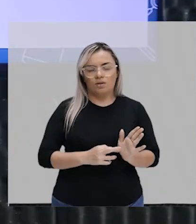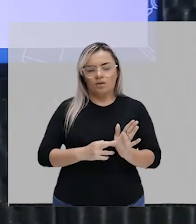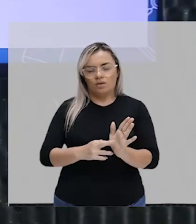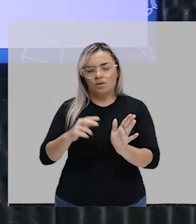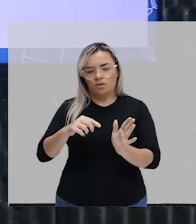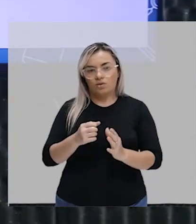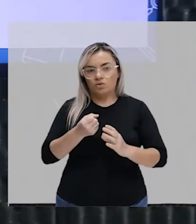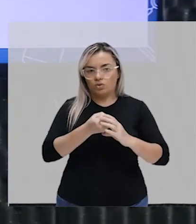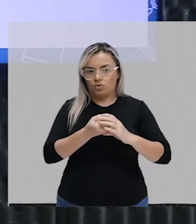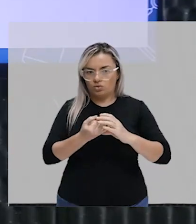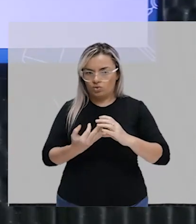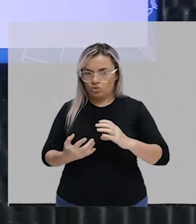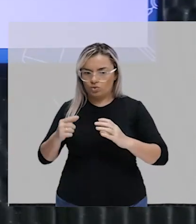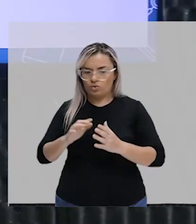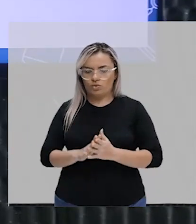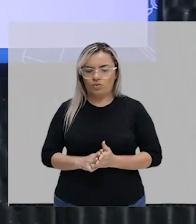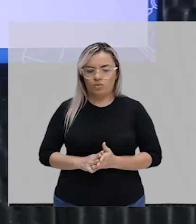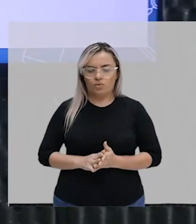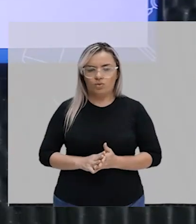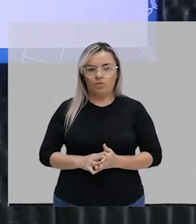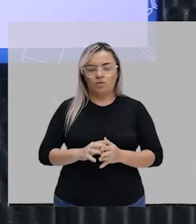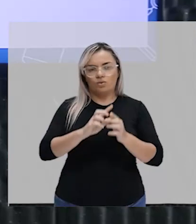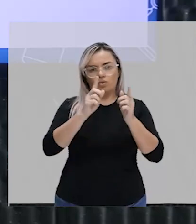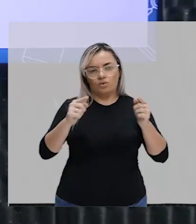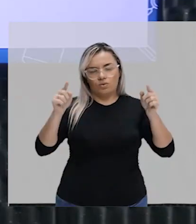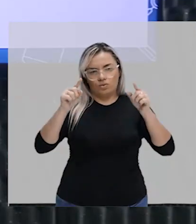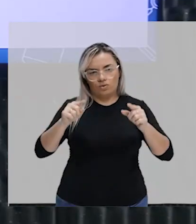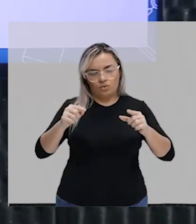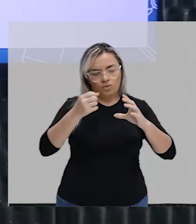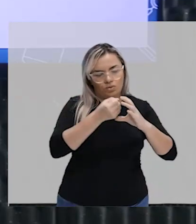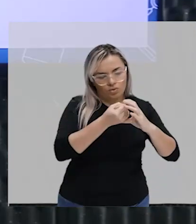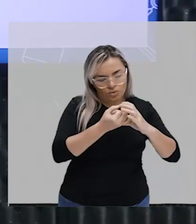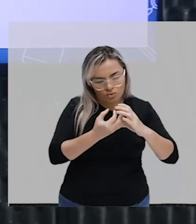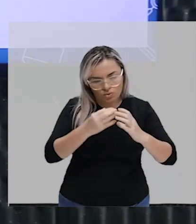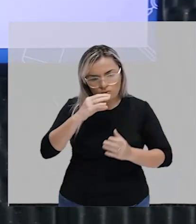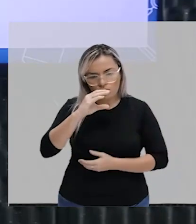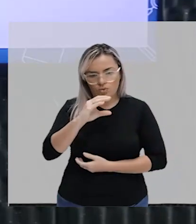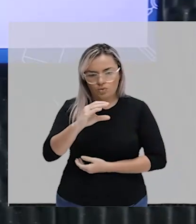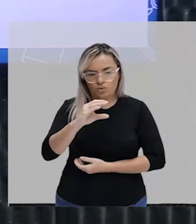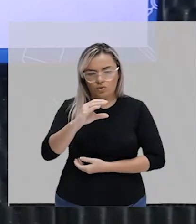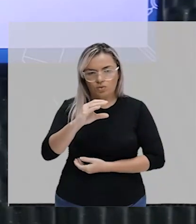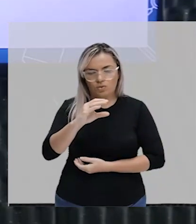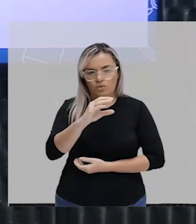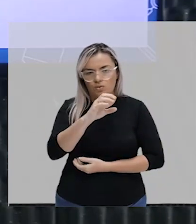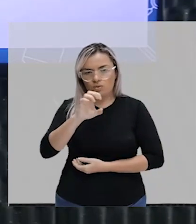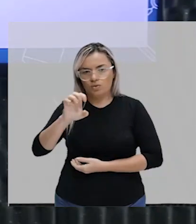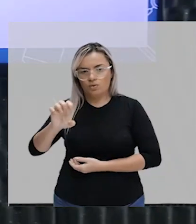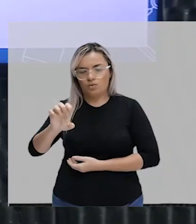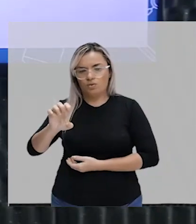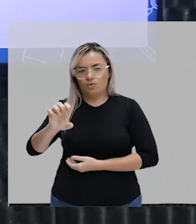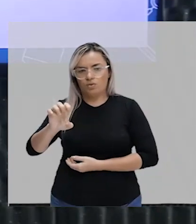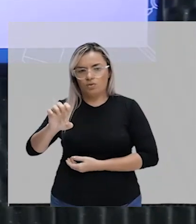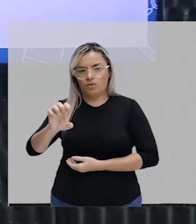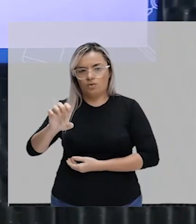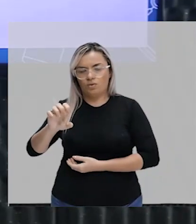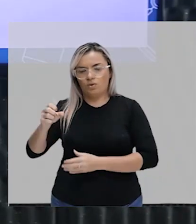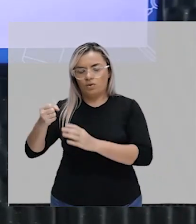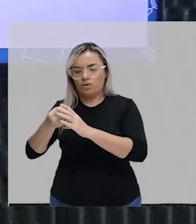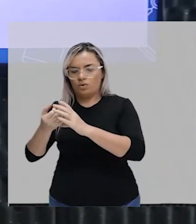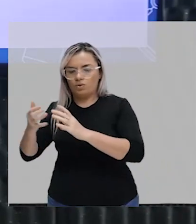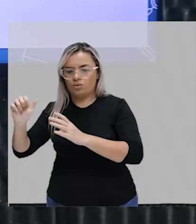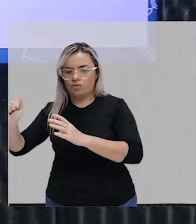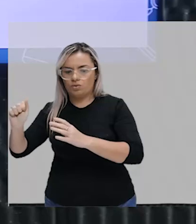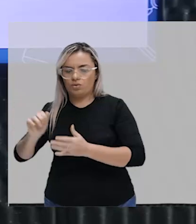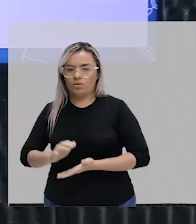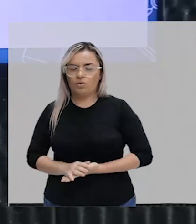de conjunto. Então, o conjunto C pertence ao conjunto A. E